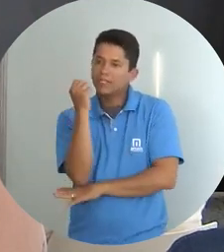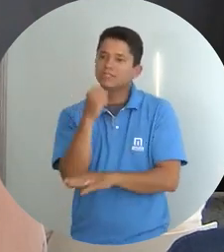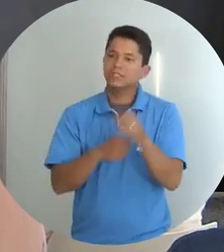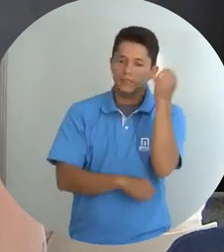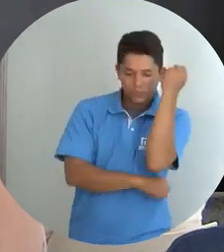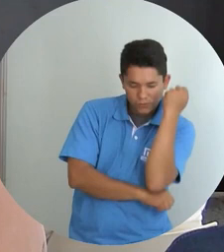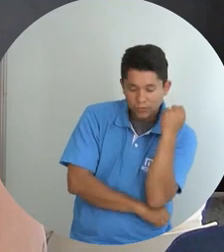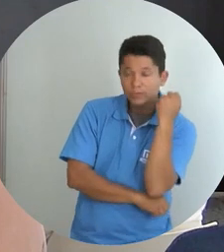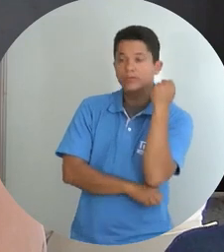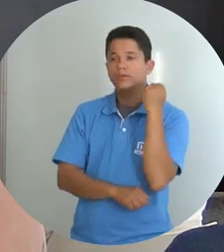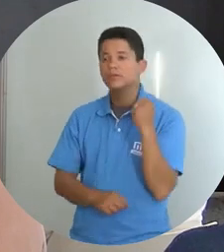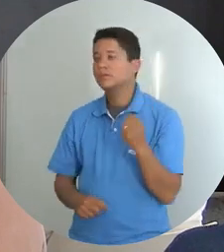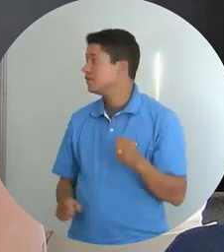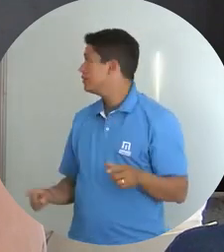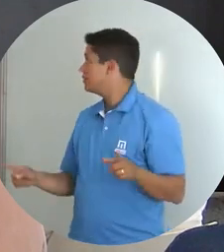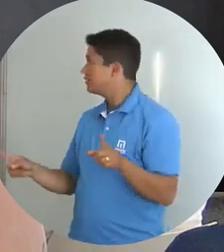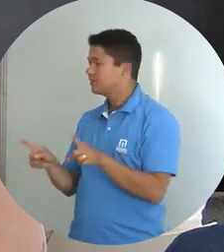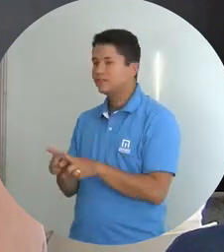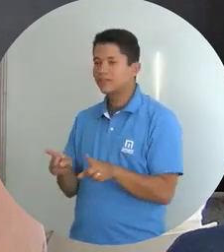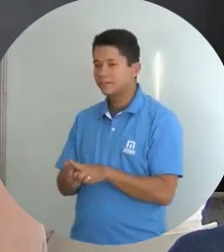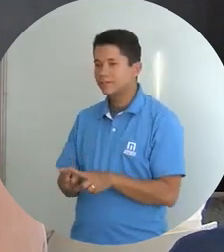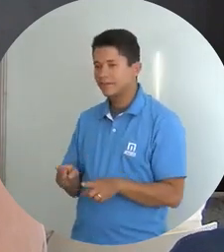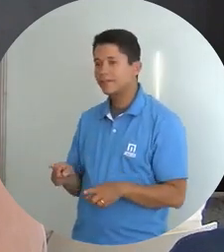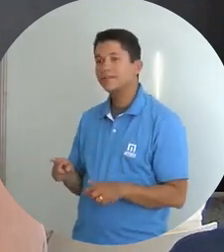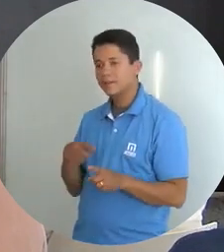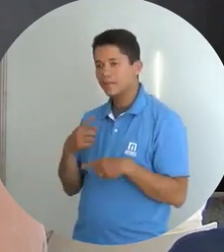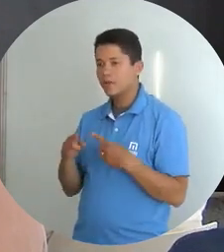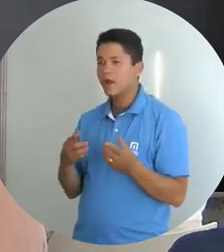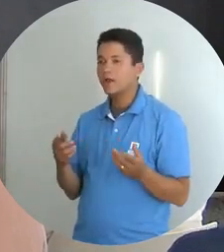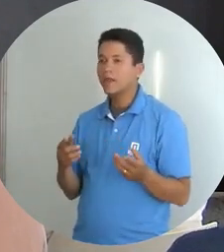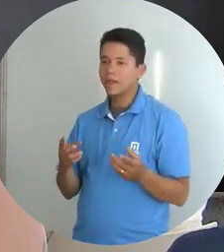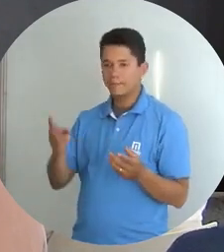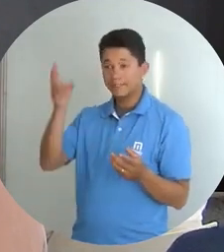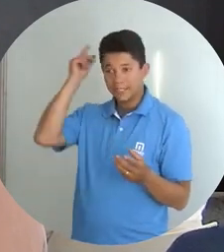caso das fundações,